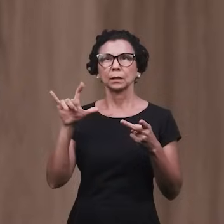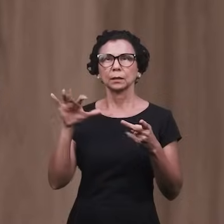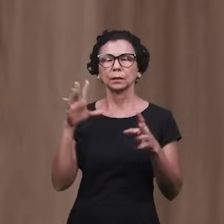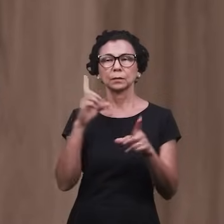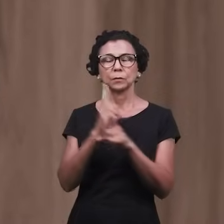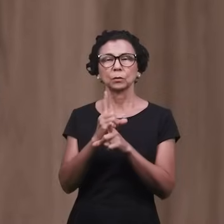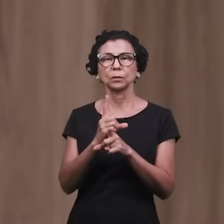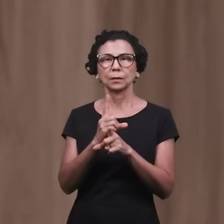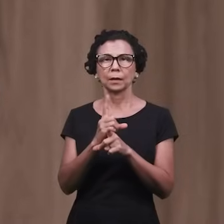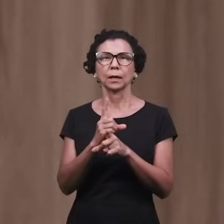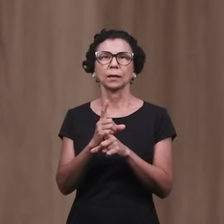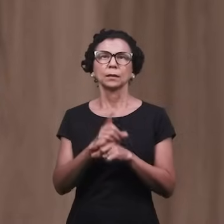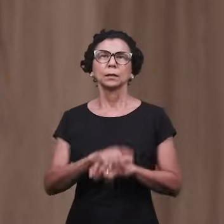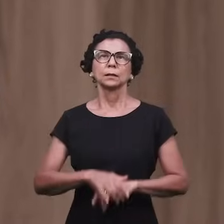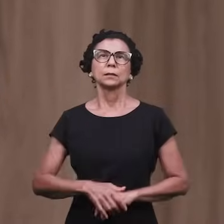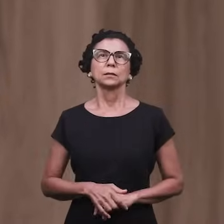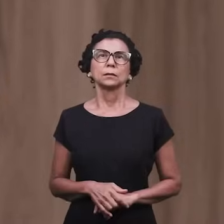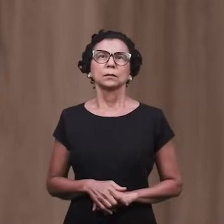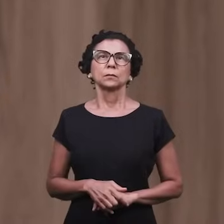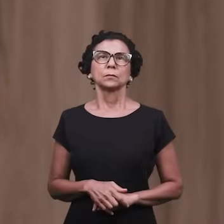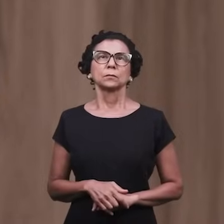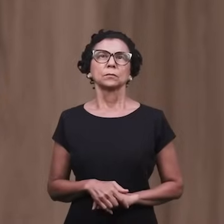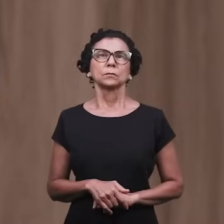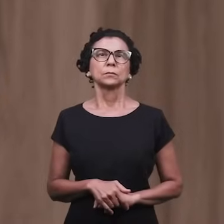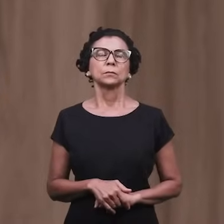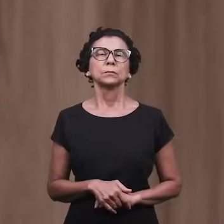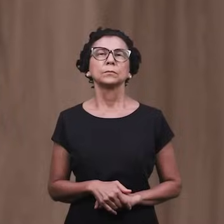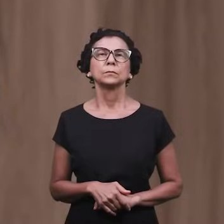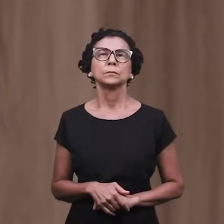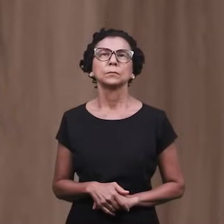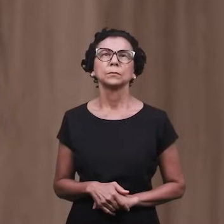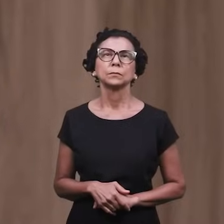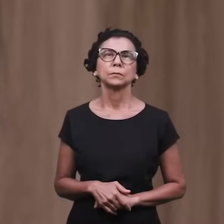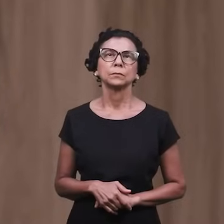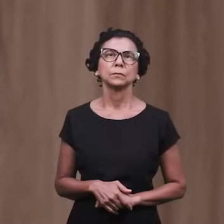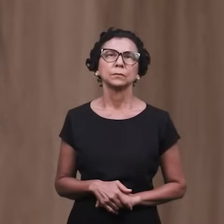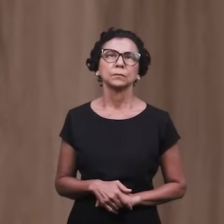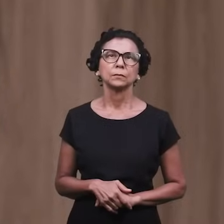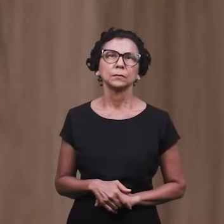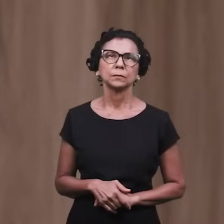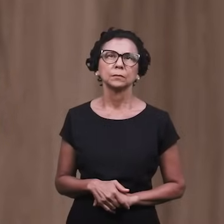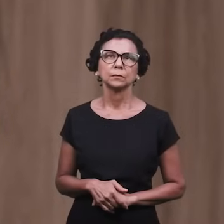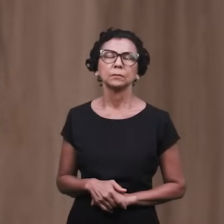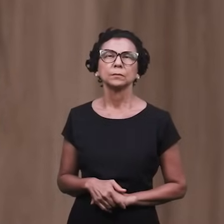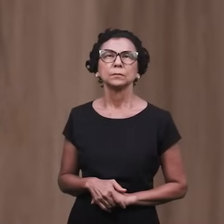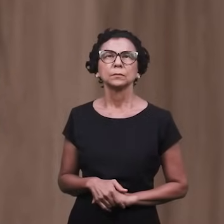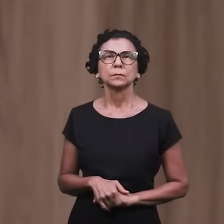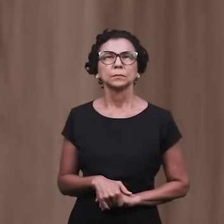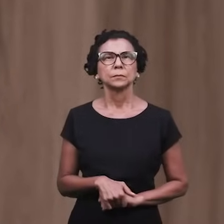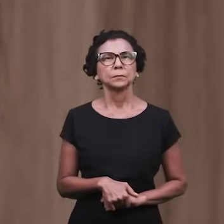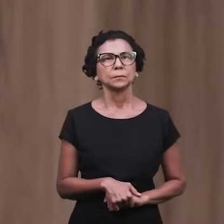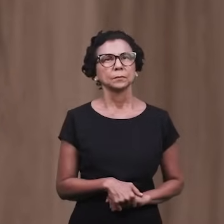vocês me acham lá, mas o lugar de me procurar seria Luthieria